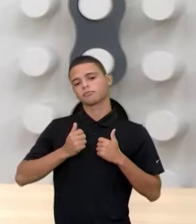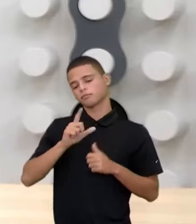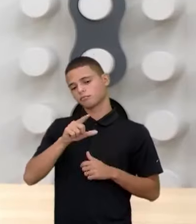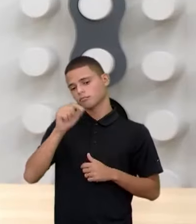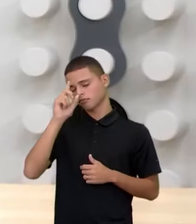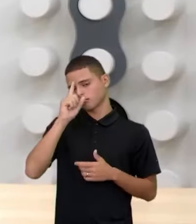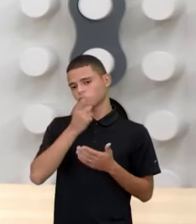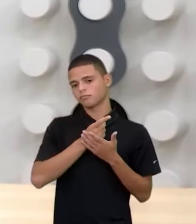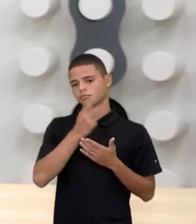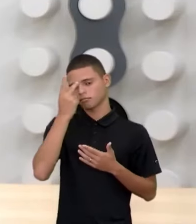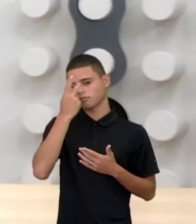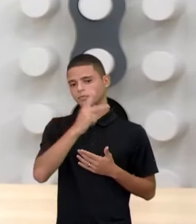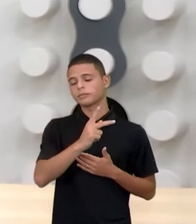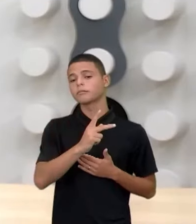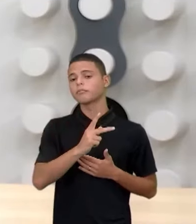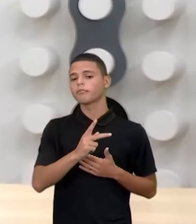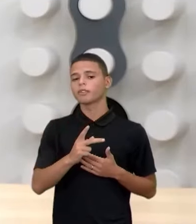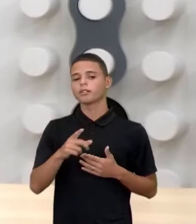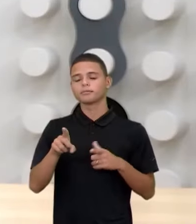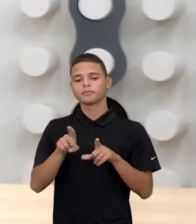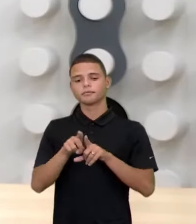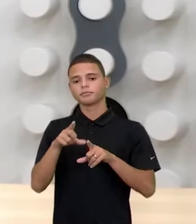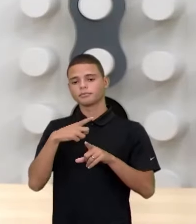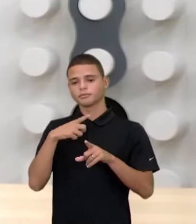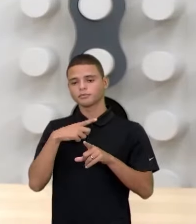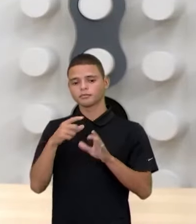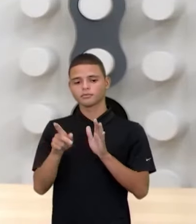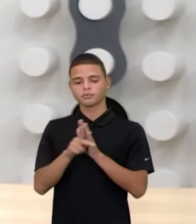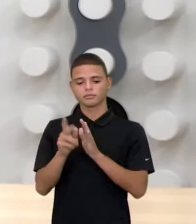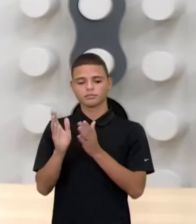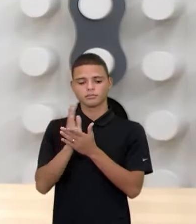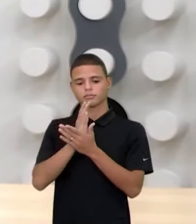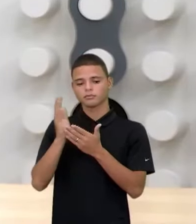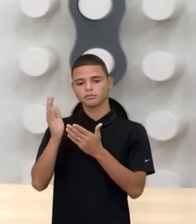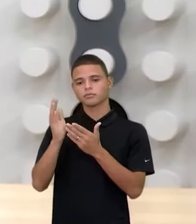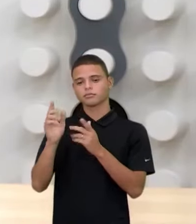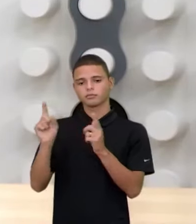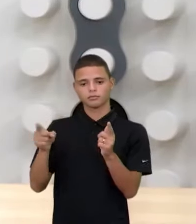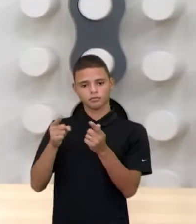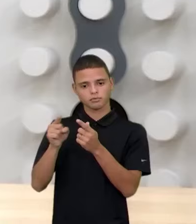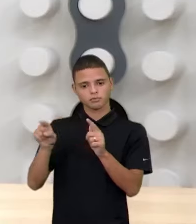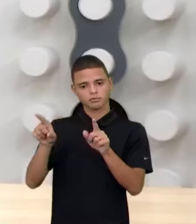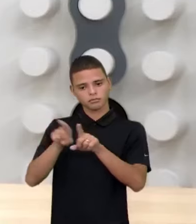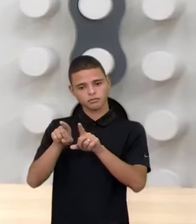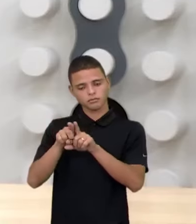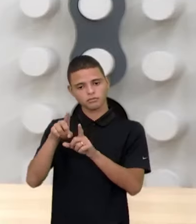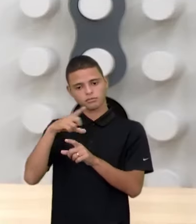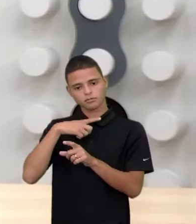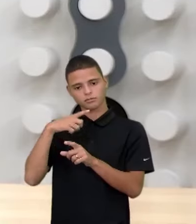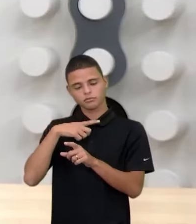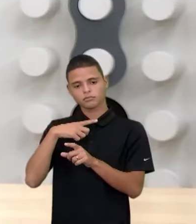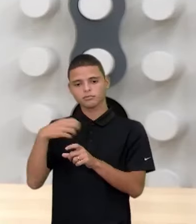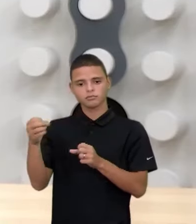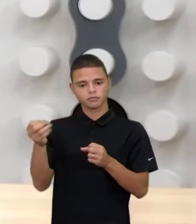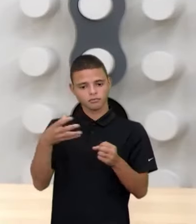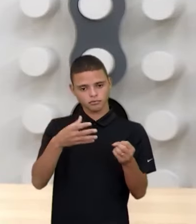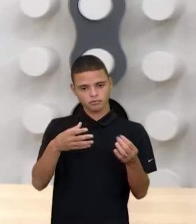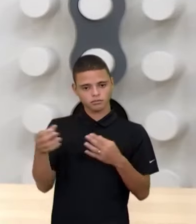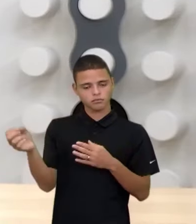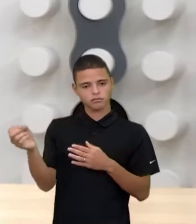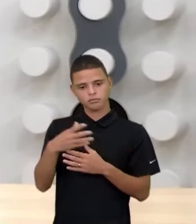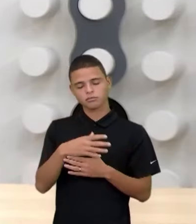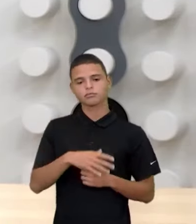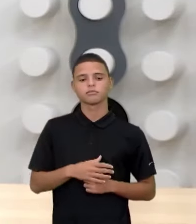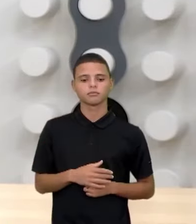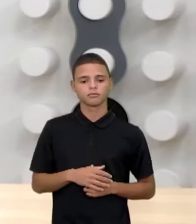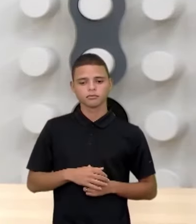ali envolvida com a desconstrução dos cânones, a gente tem a questão do modernismo também acontecendo, né, trazendo a